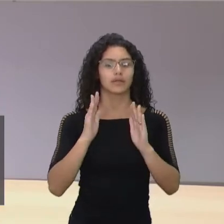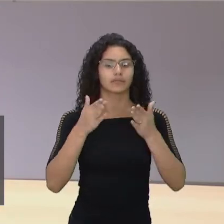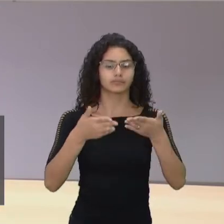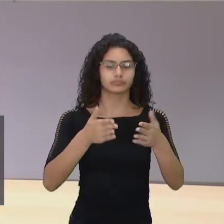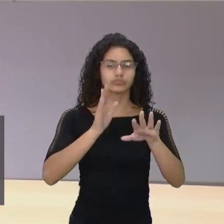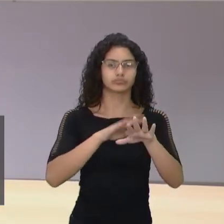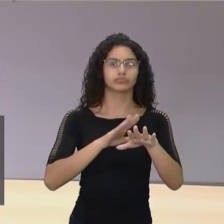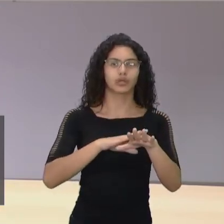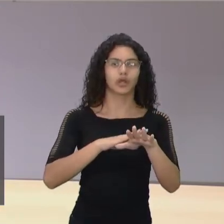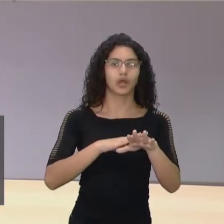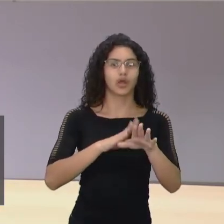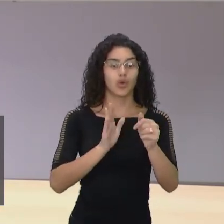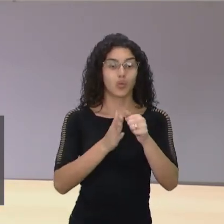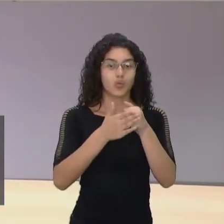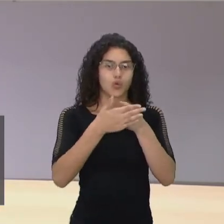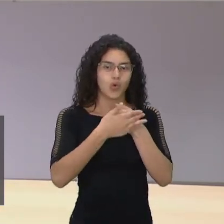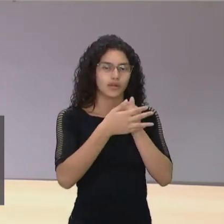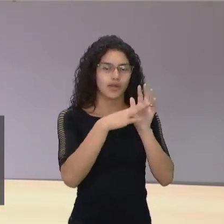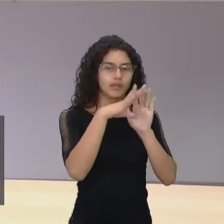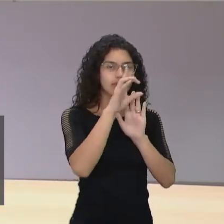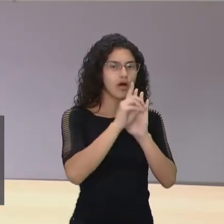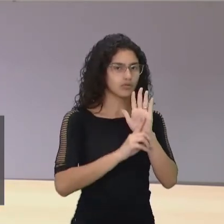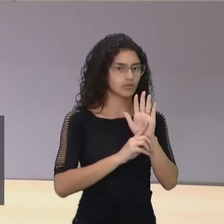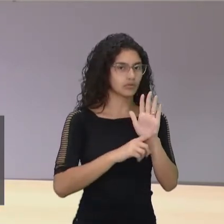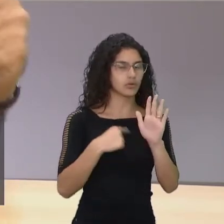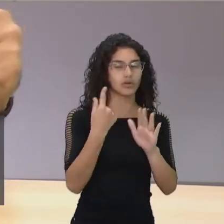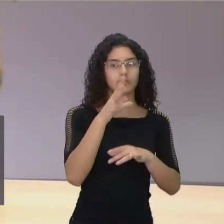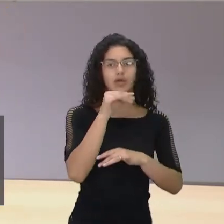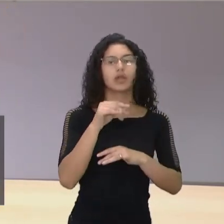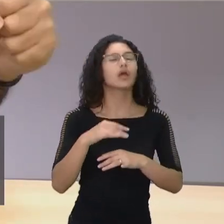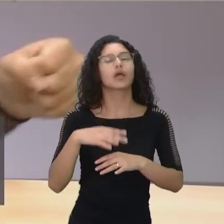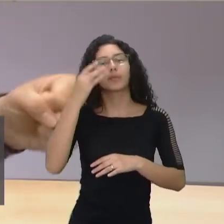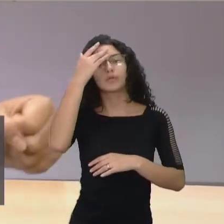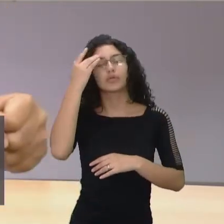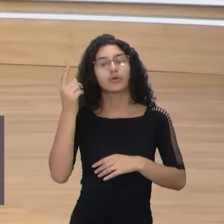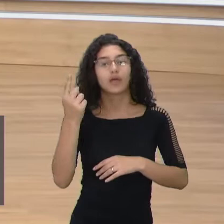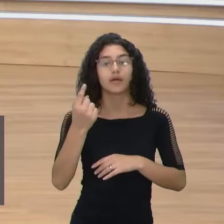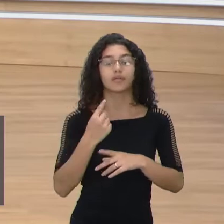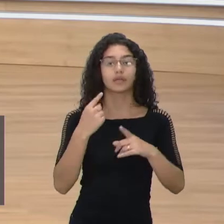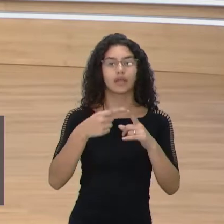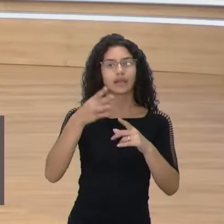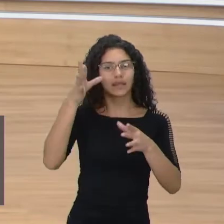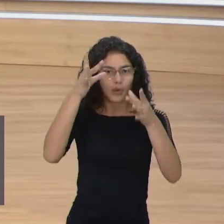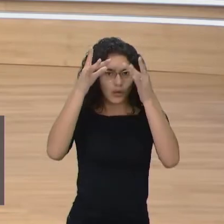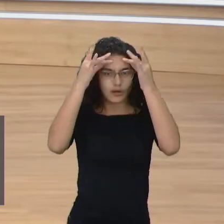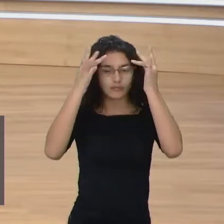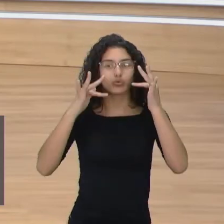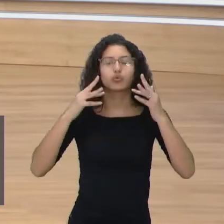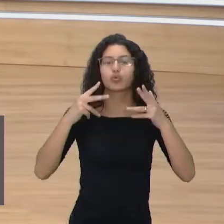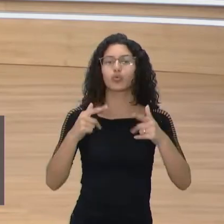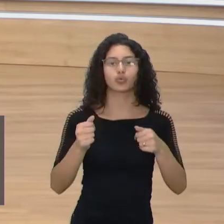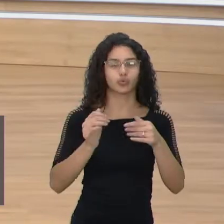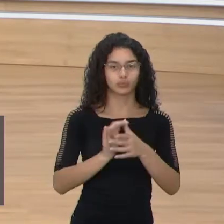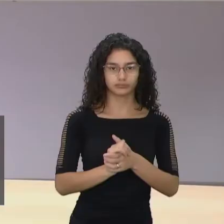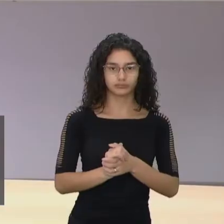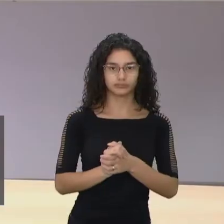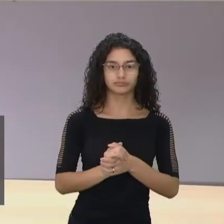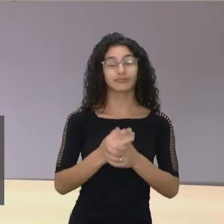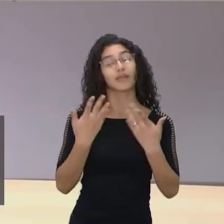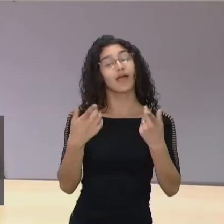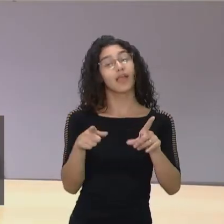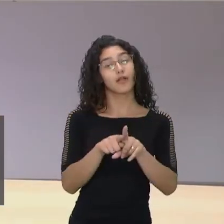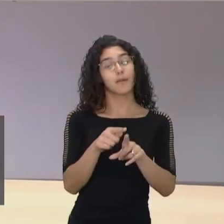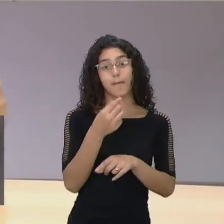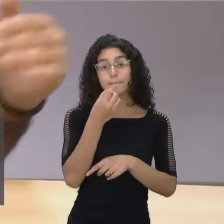reter dados. Então a gente dizia que a pessoa ia bem na prova, aquela que decorava tudo e devolvia tudo. Né? Inclusive,